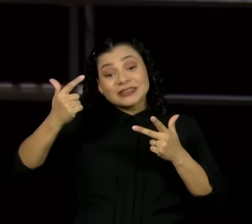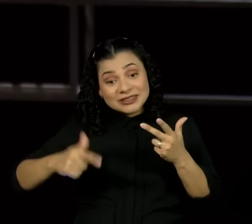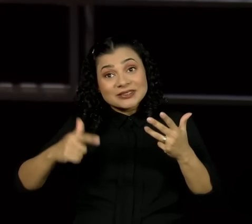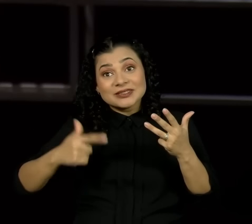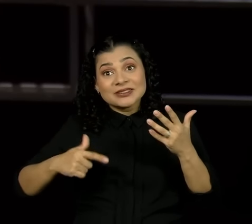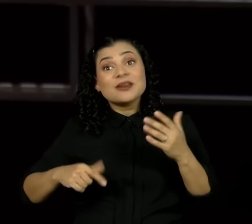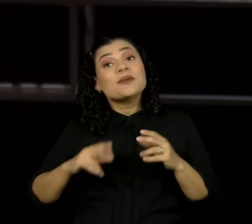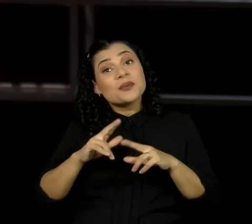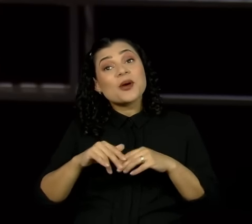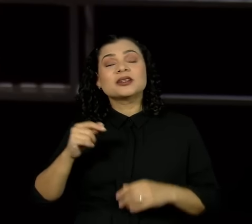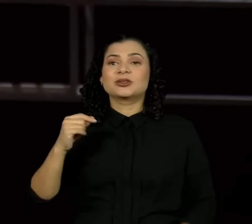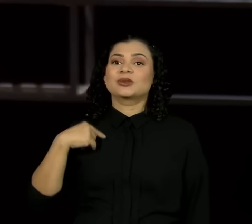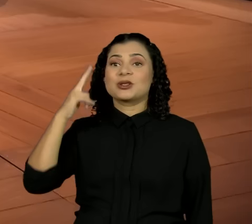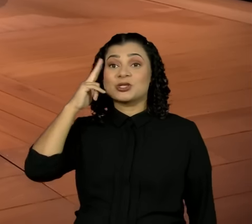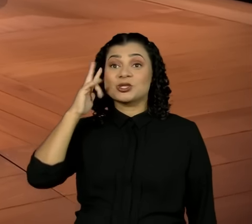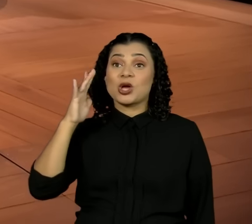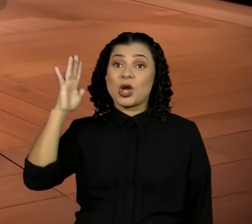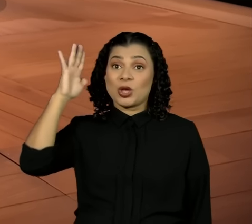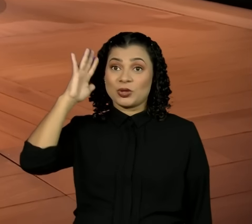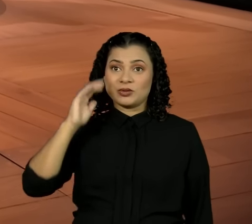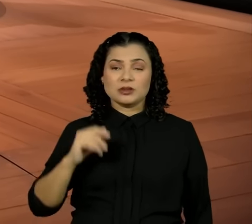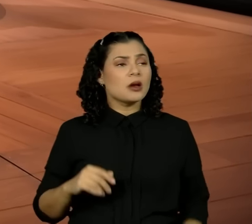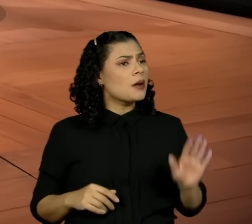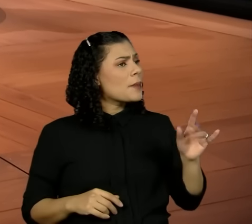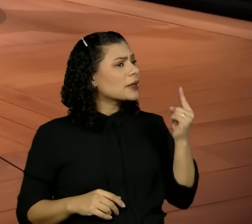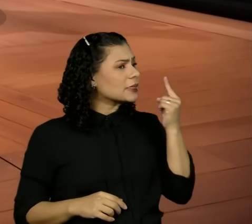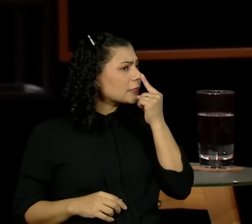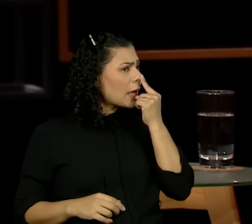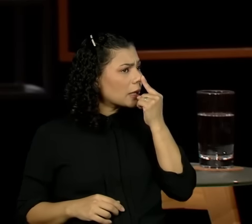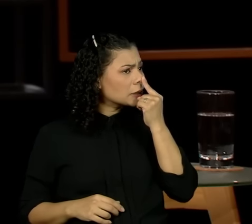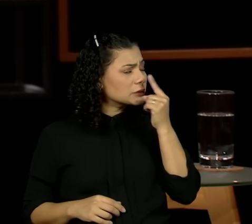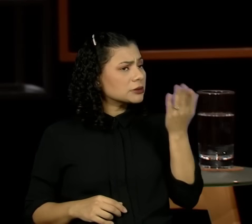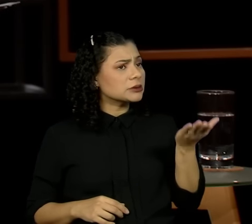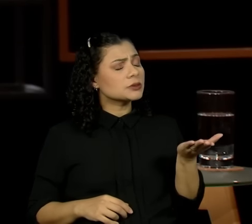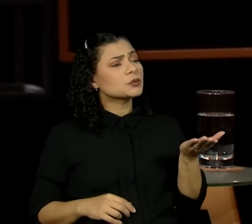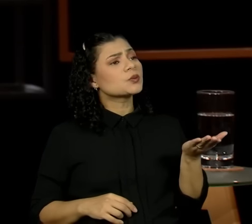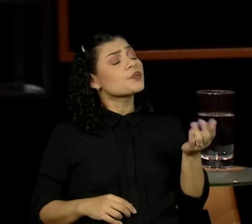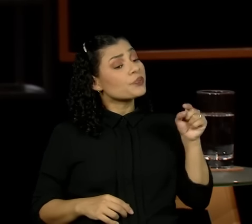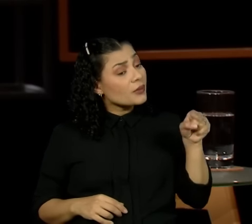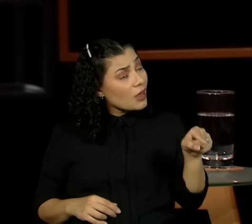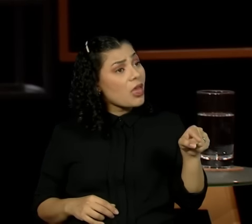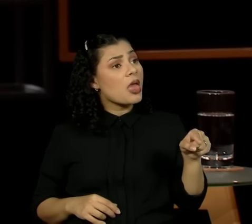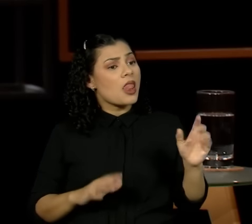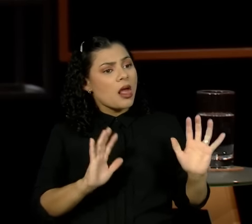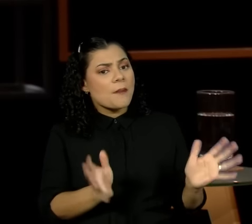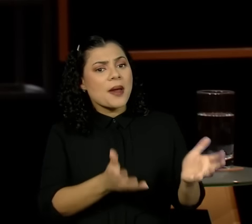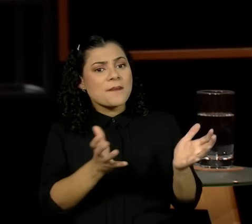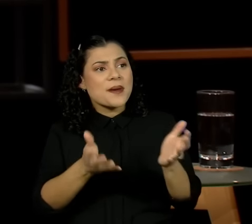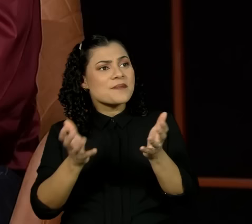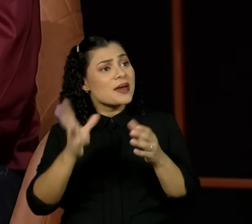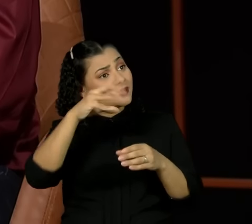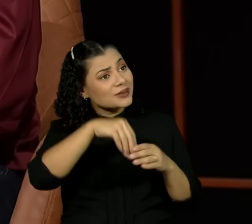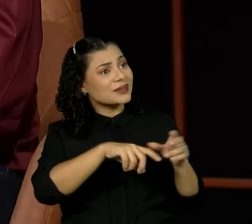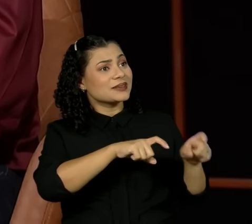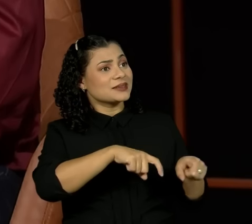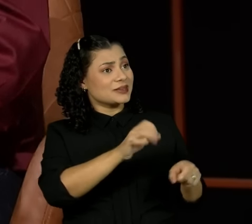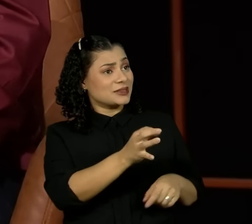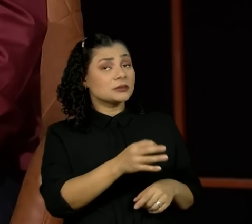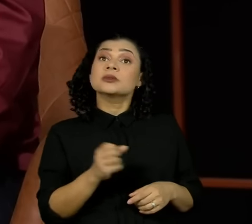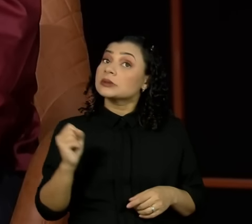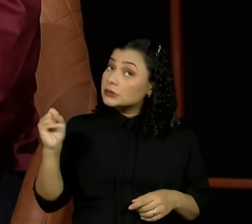são 2 sonhos dela. Tá? Mas no caso da Narizinho, você costuma dizer que ela é que agitava todas as coisas no sítio. Claro, são